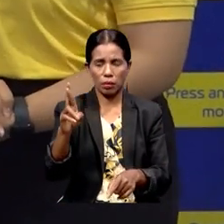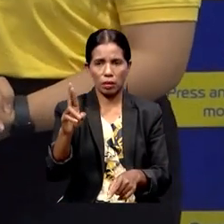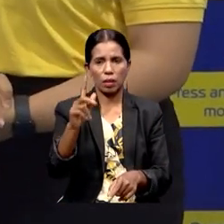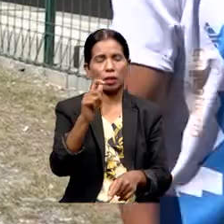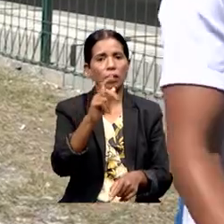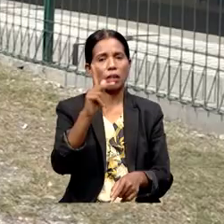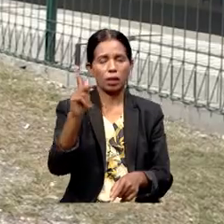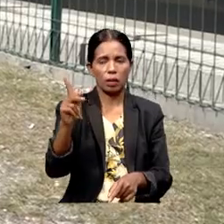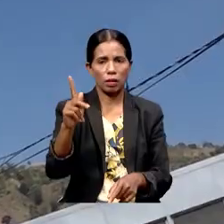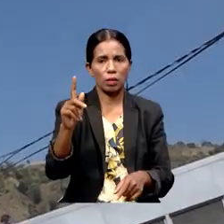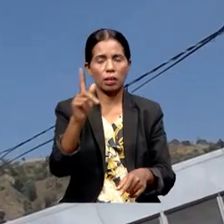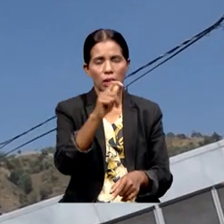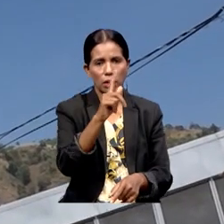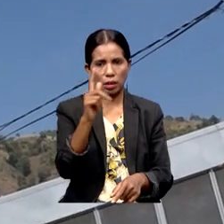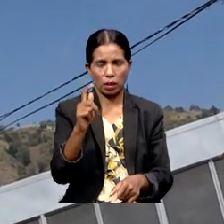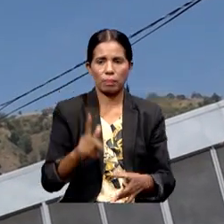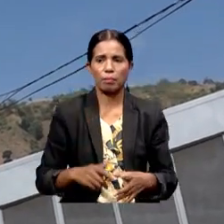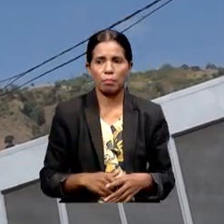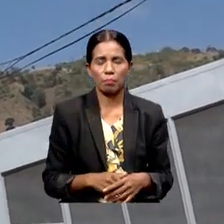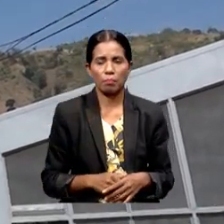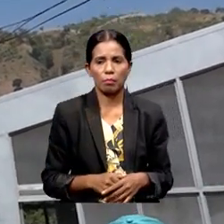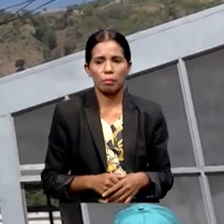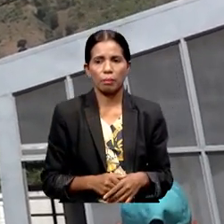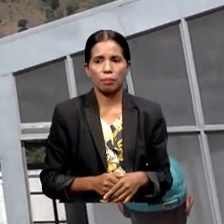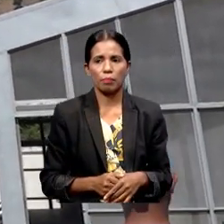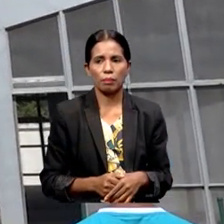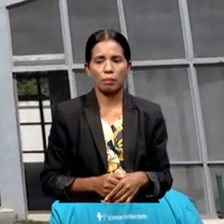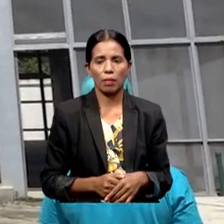Telkomsel no Timor Telecom. Emerenciana Martins, Lamberto da Silva, Ziemen.